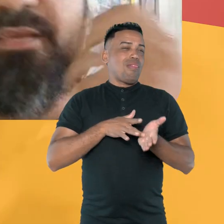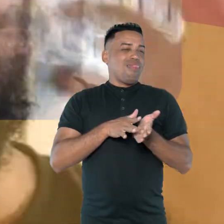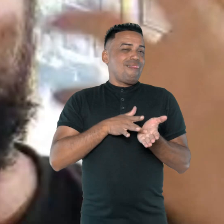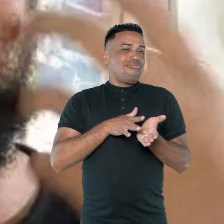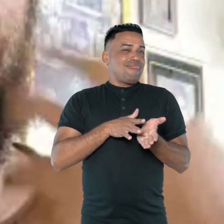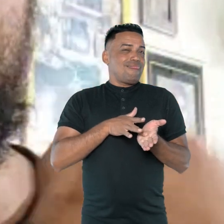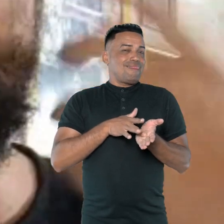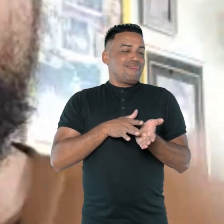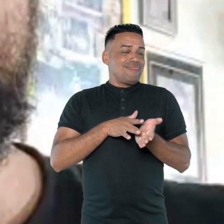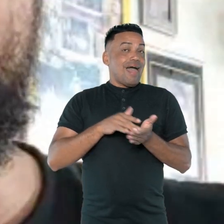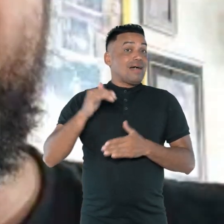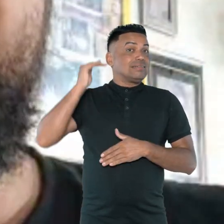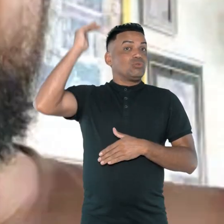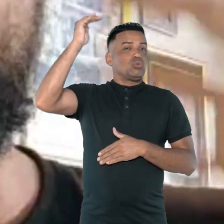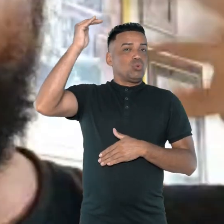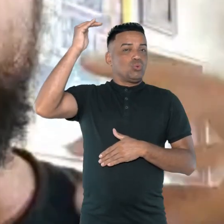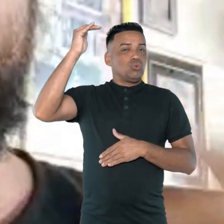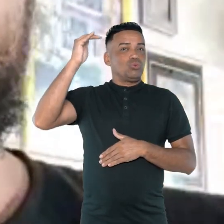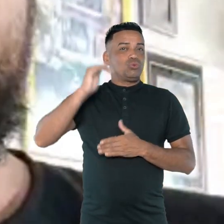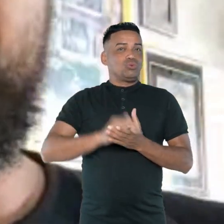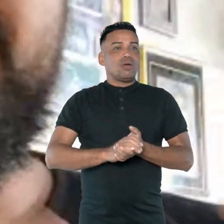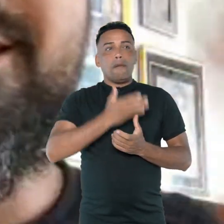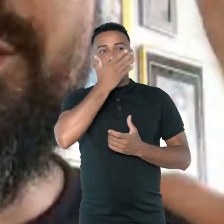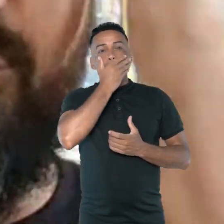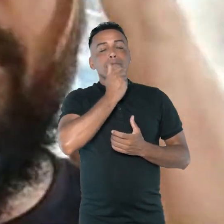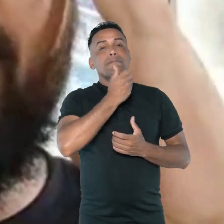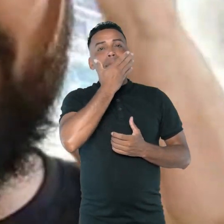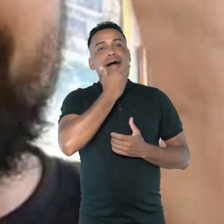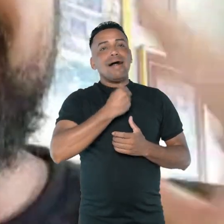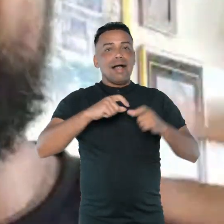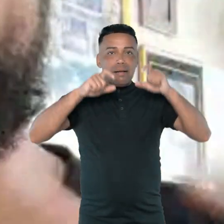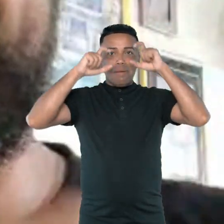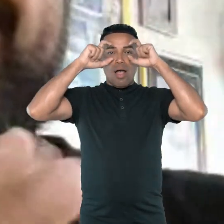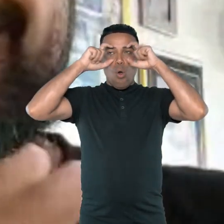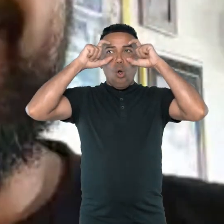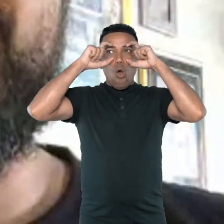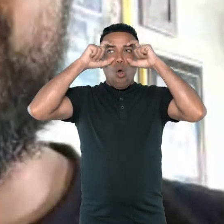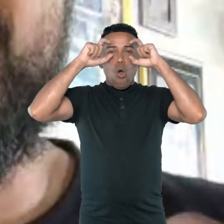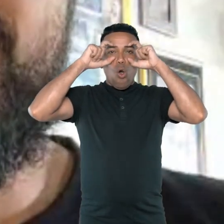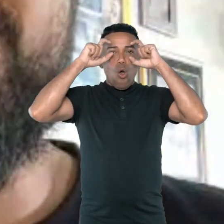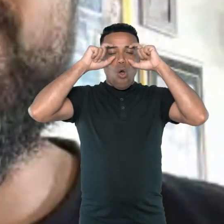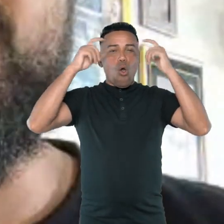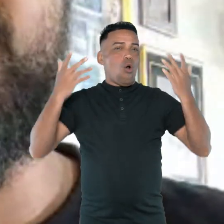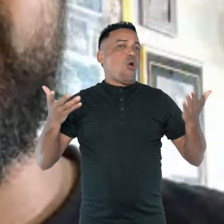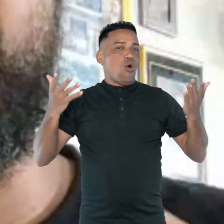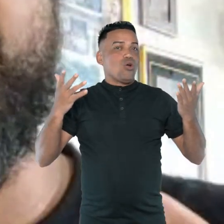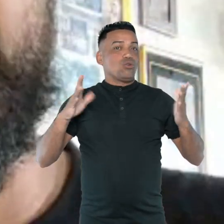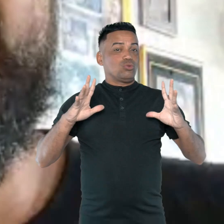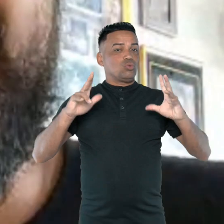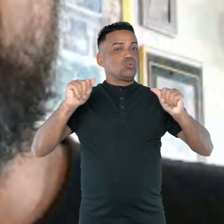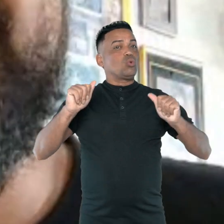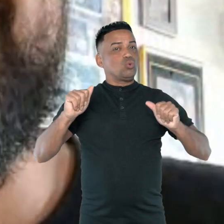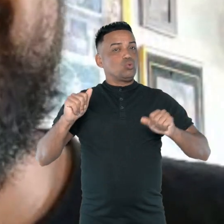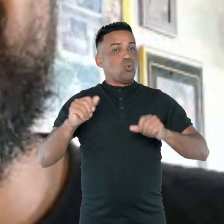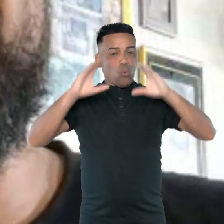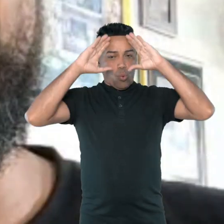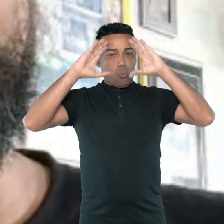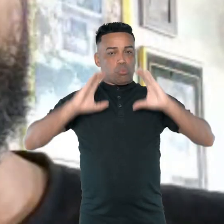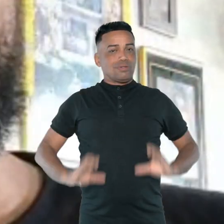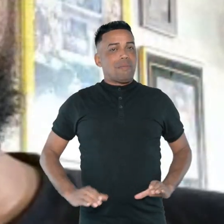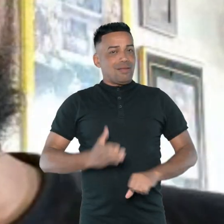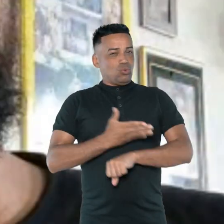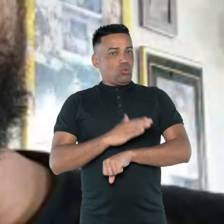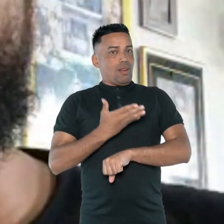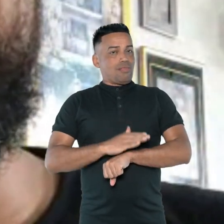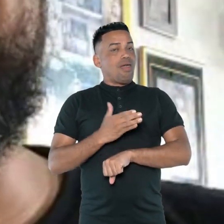né? Que ele é composto de barba e óculos né, toda uma postura que eu treinei bastante,